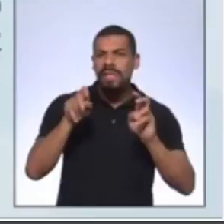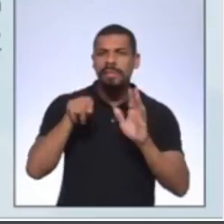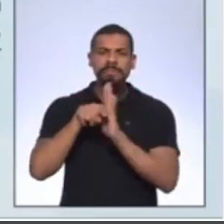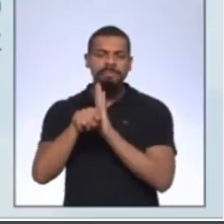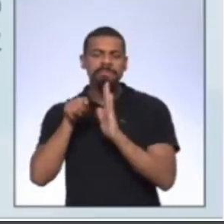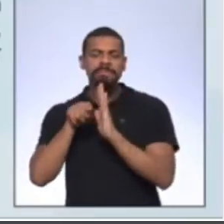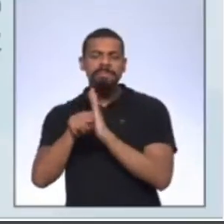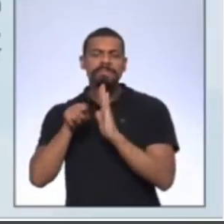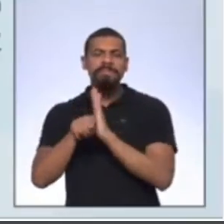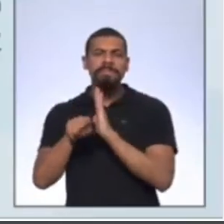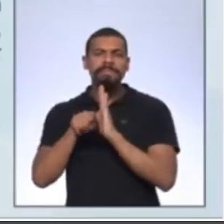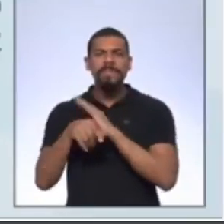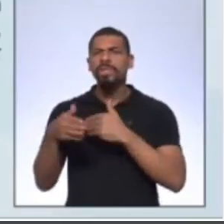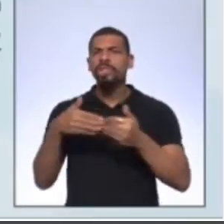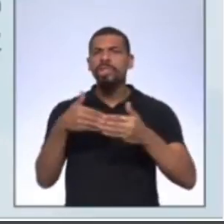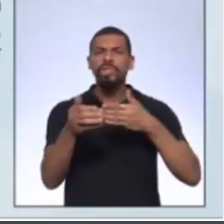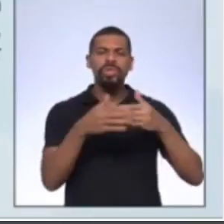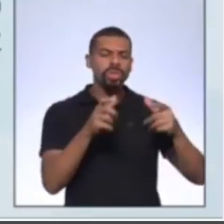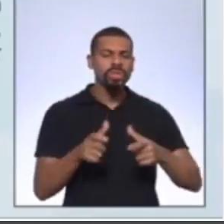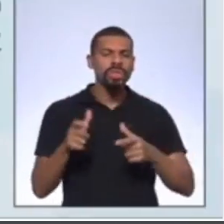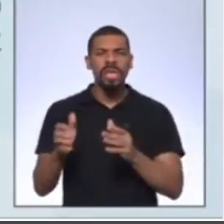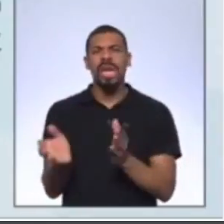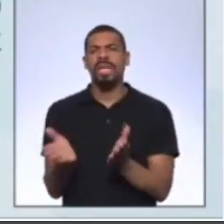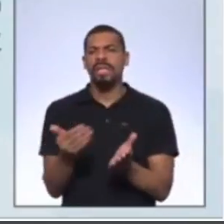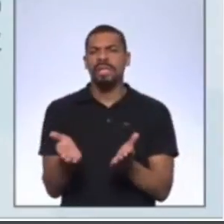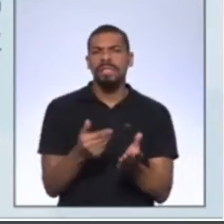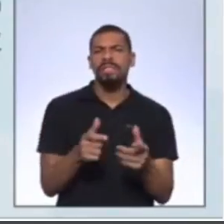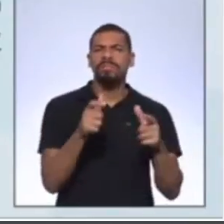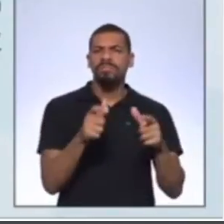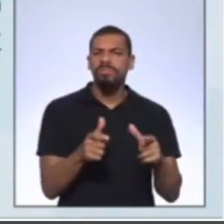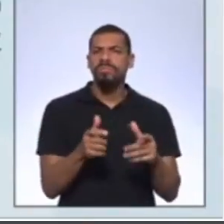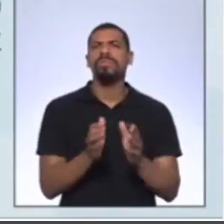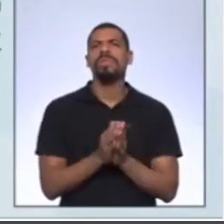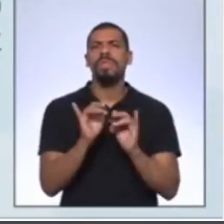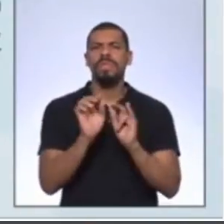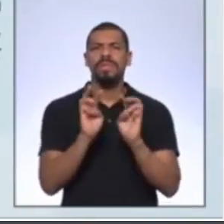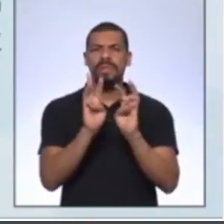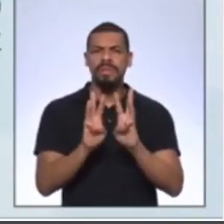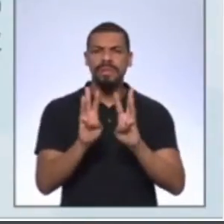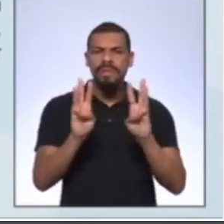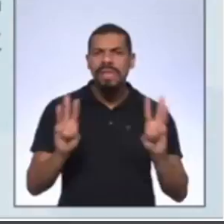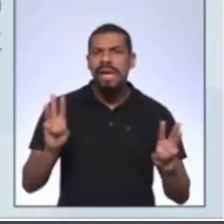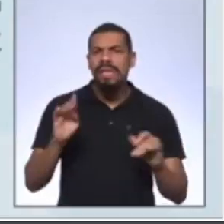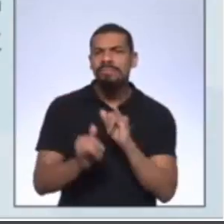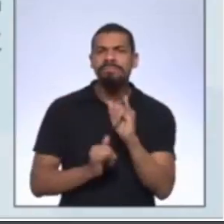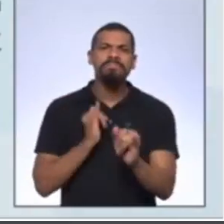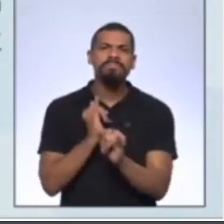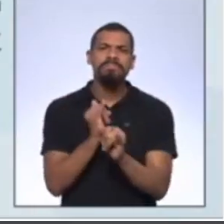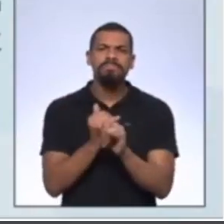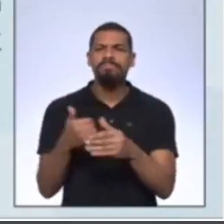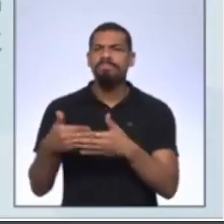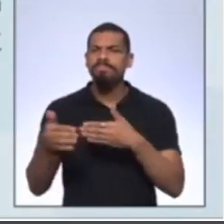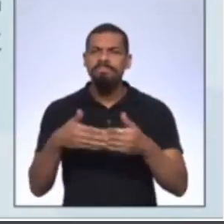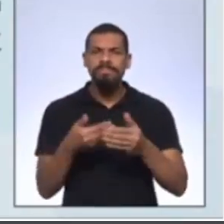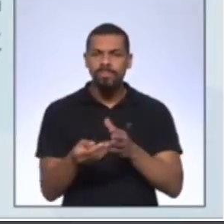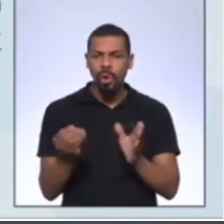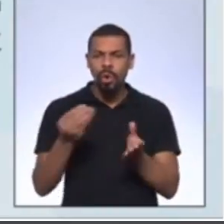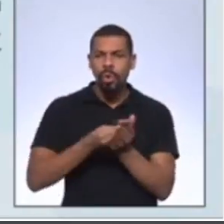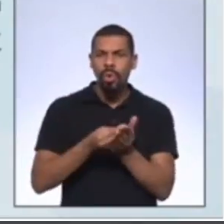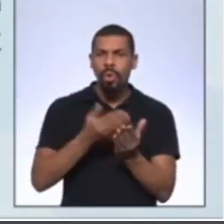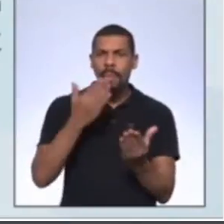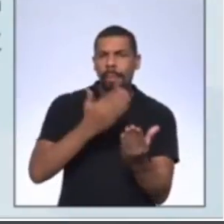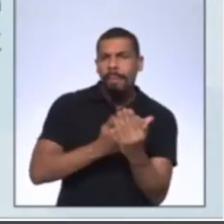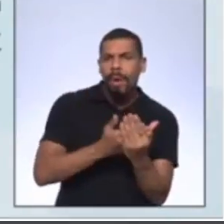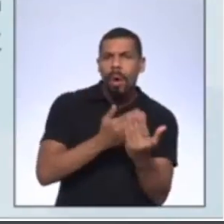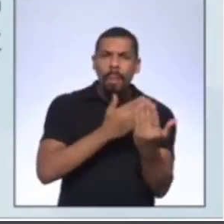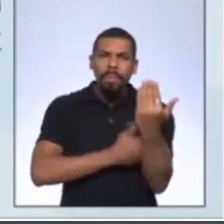imagens em diversas fontes em casa livros jornais revistas sites na web vocês vão organizar esses recortes numa pasta né